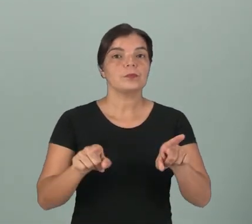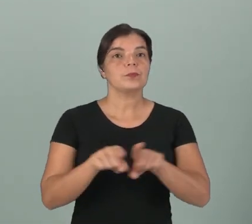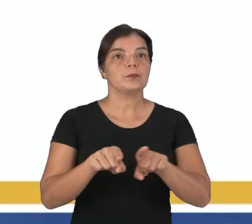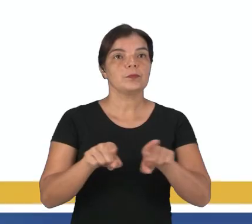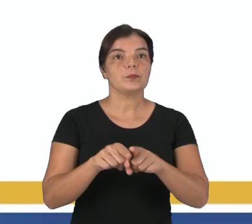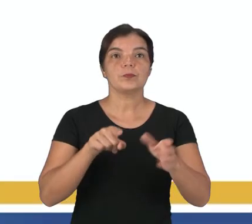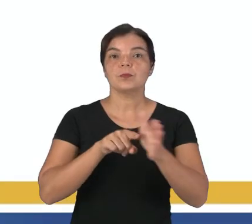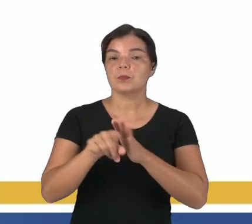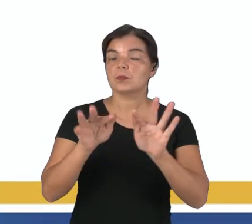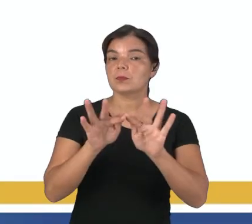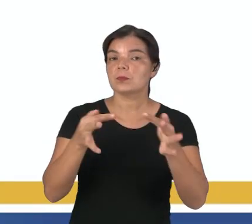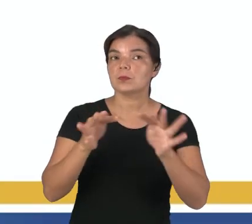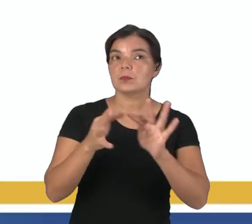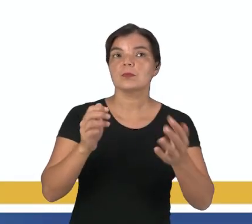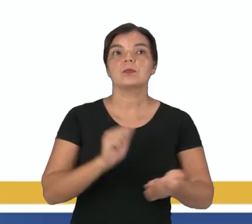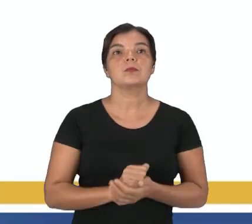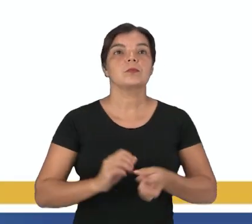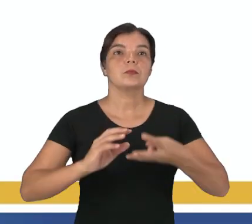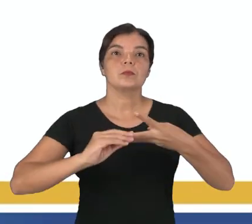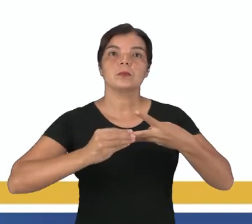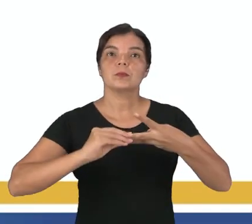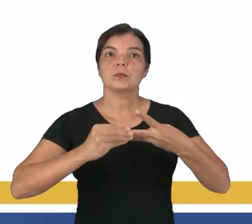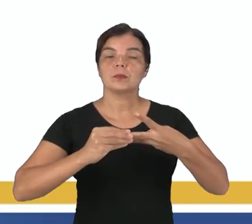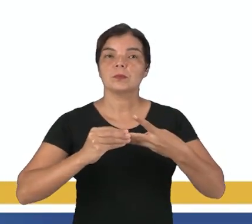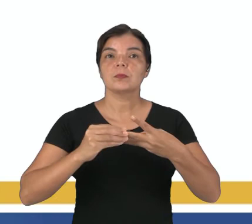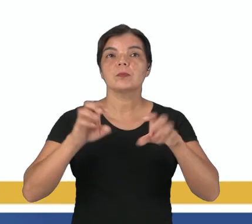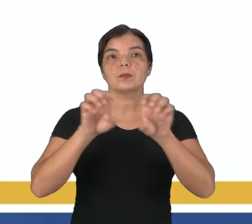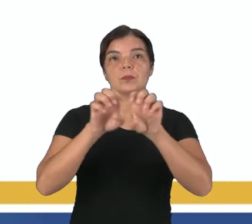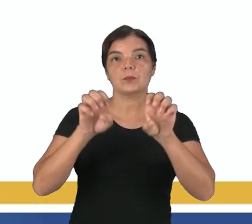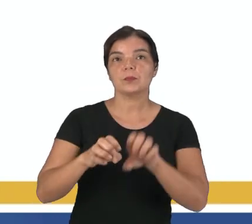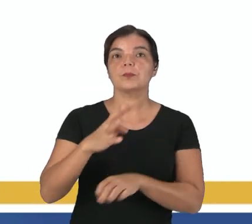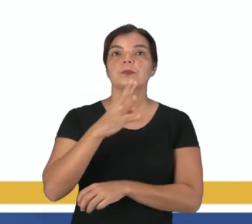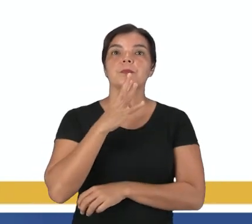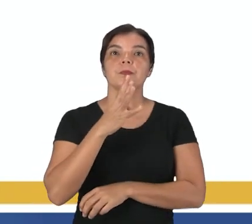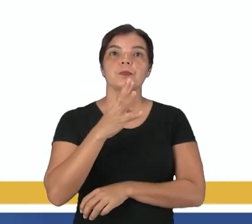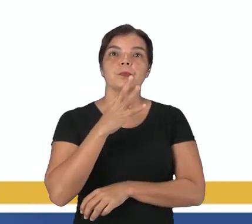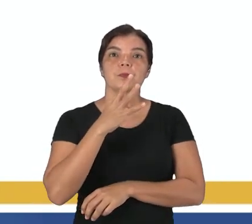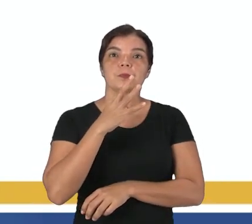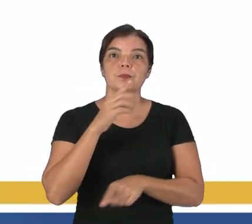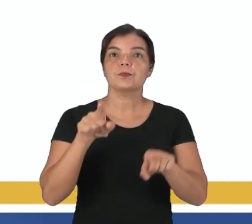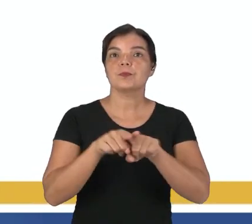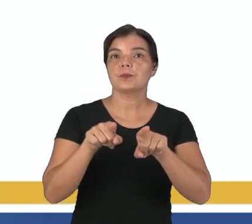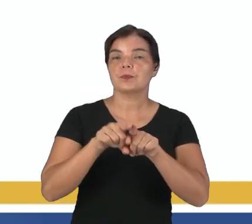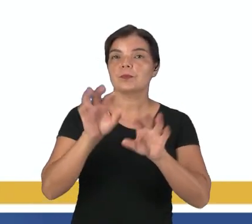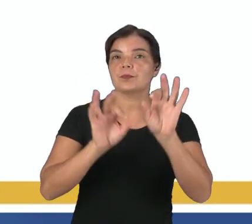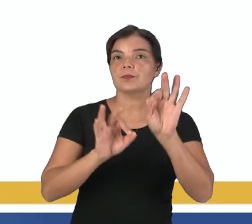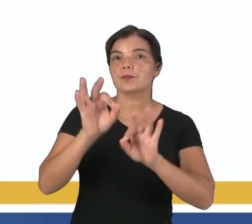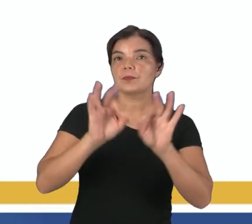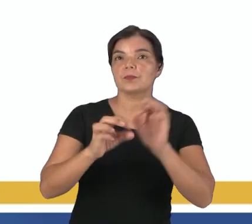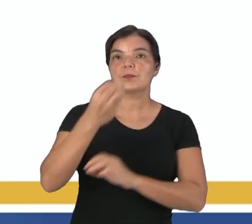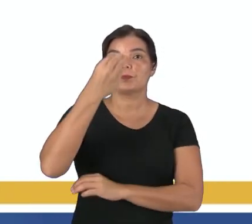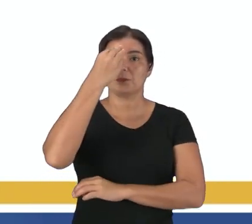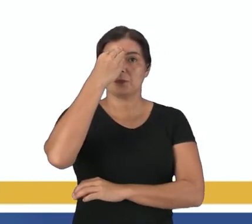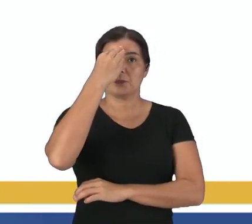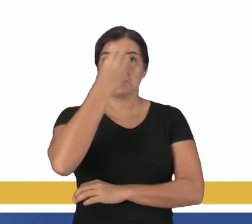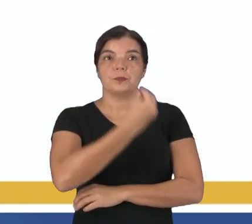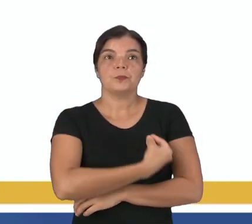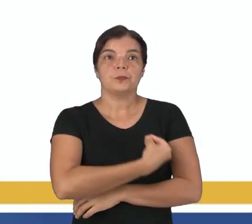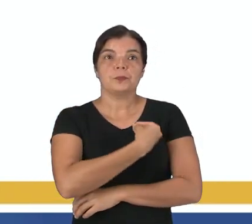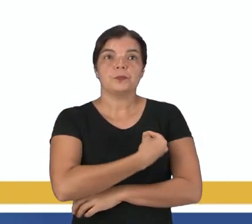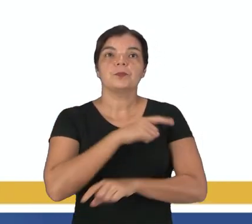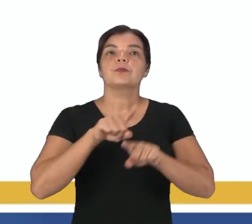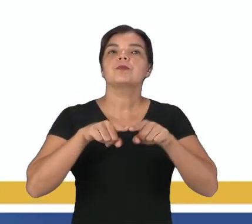exercitando nós temos uma questão bem simples as células elas são estruturas conhecidas como unidades estruturais e funcionais